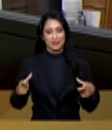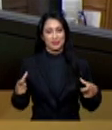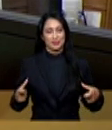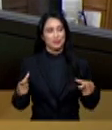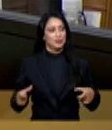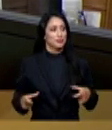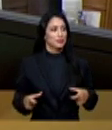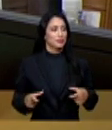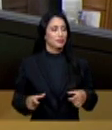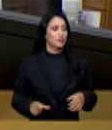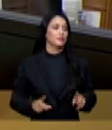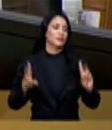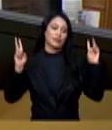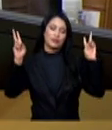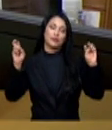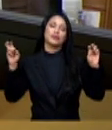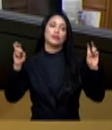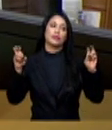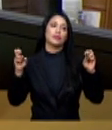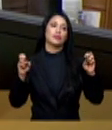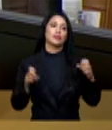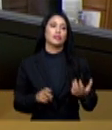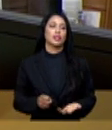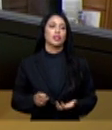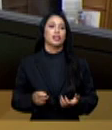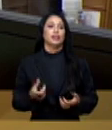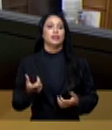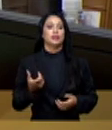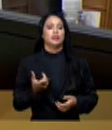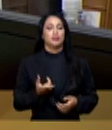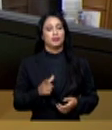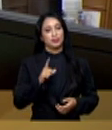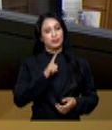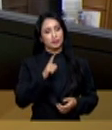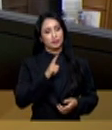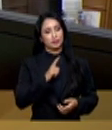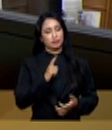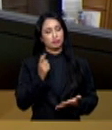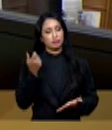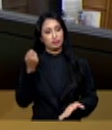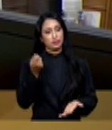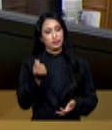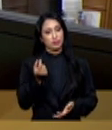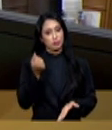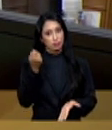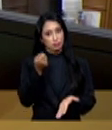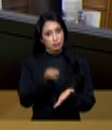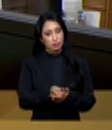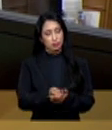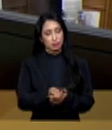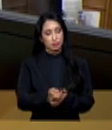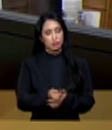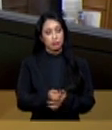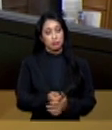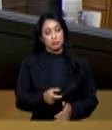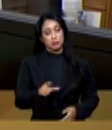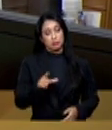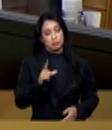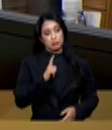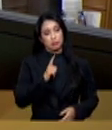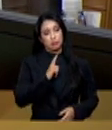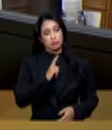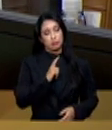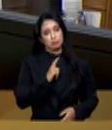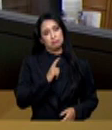atribuições consonais da matéria para receber o devido financiamento que Afinal